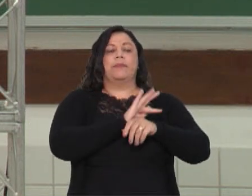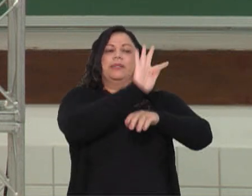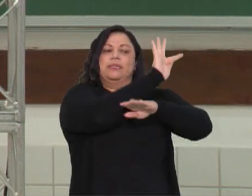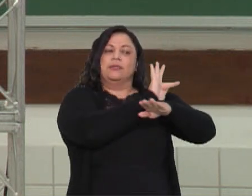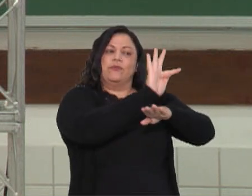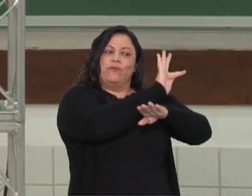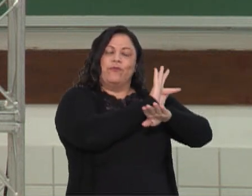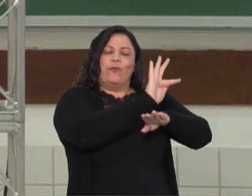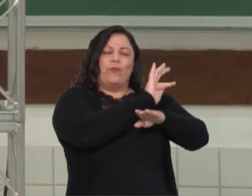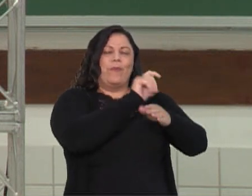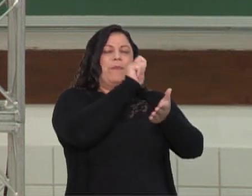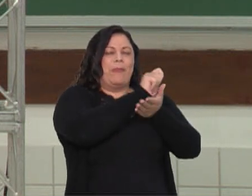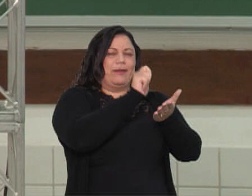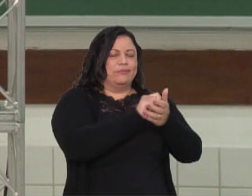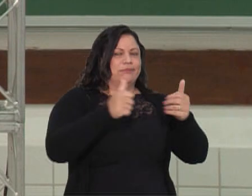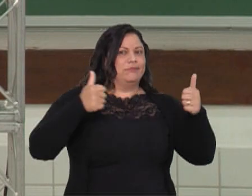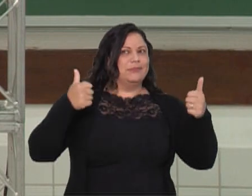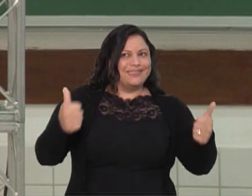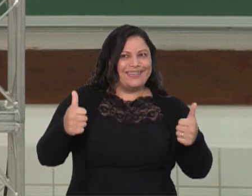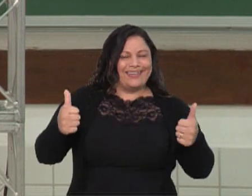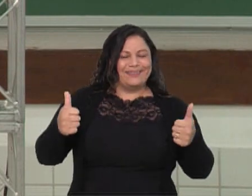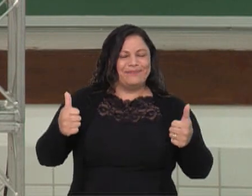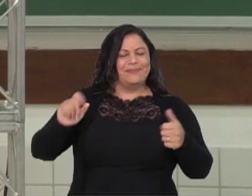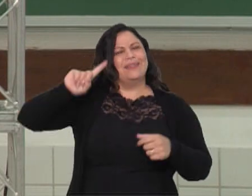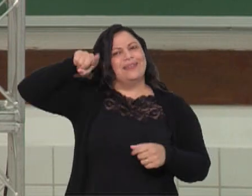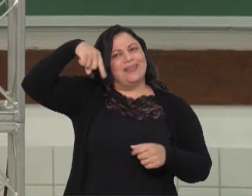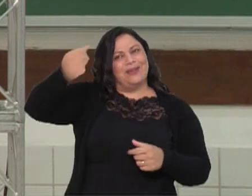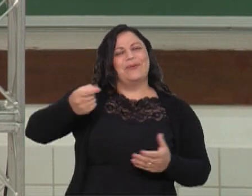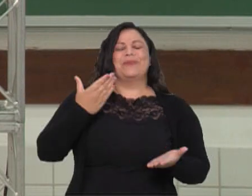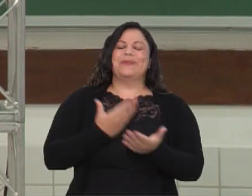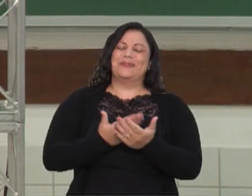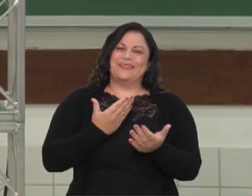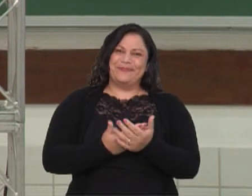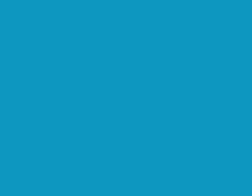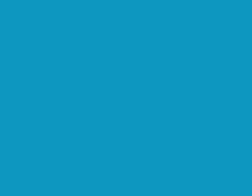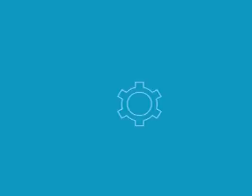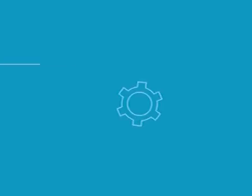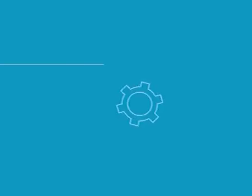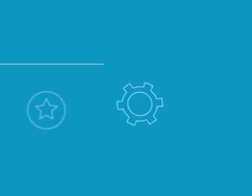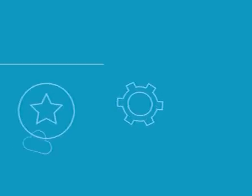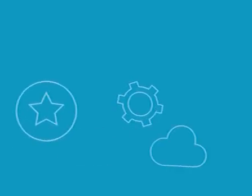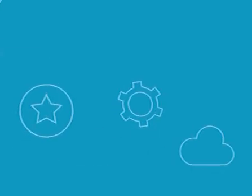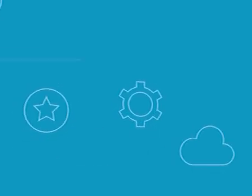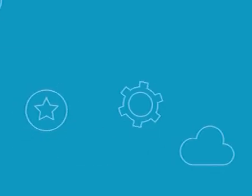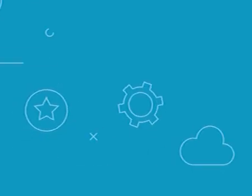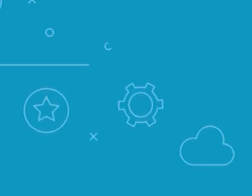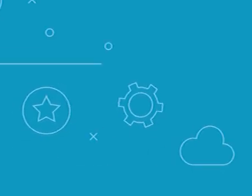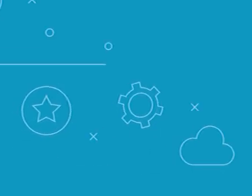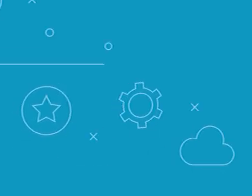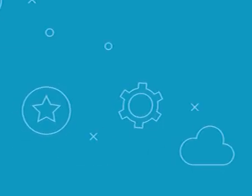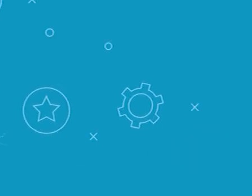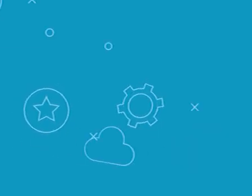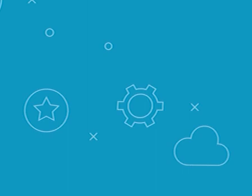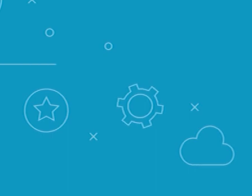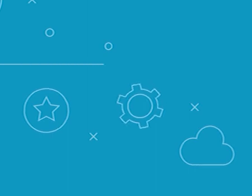bem? Por hoje foi isso e até em breve.